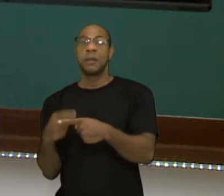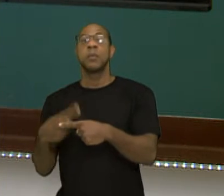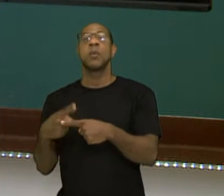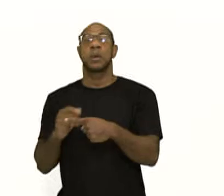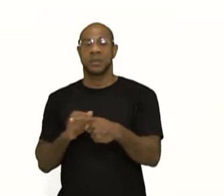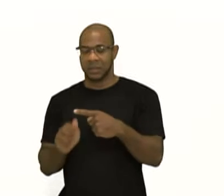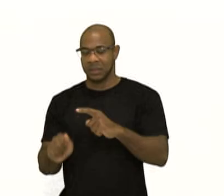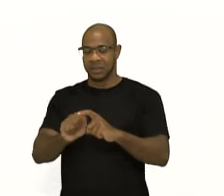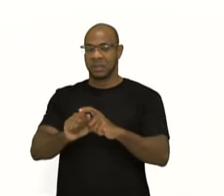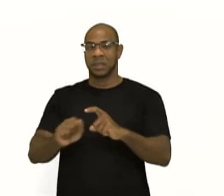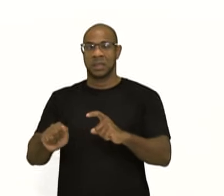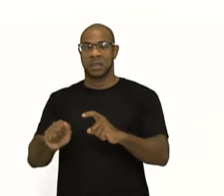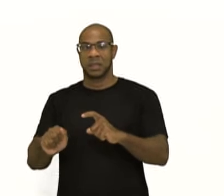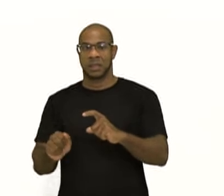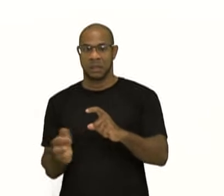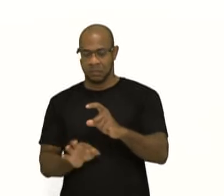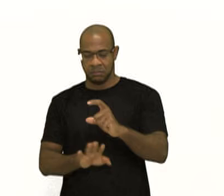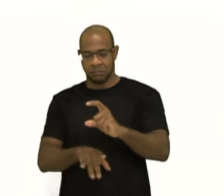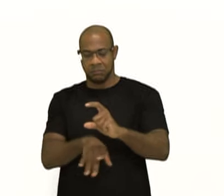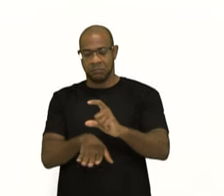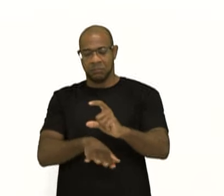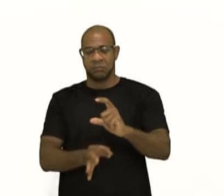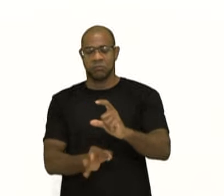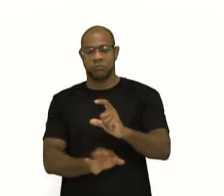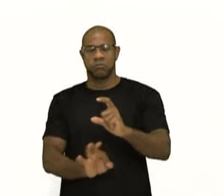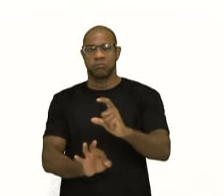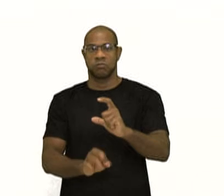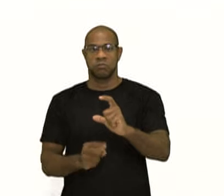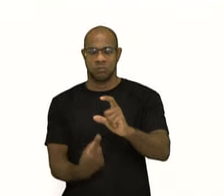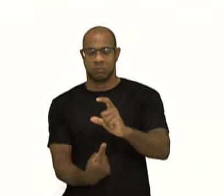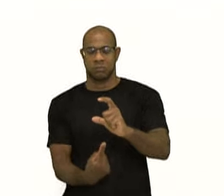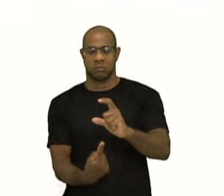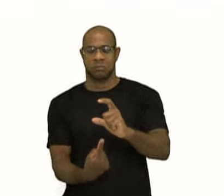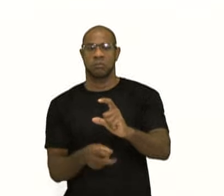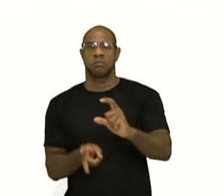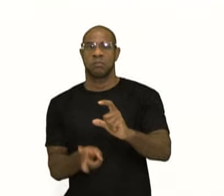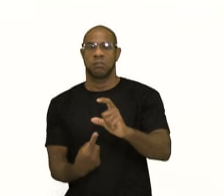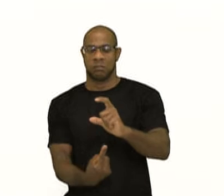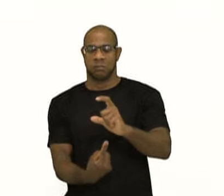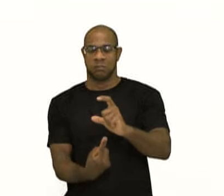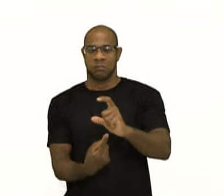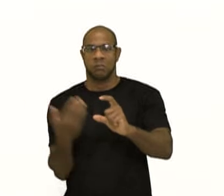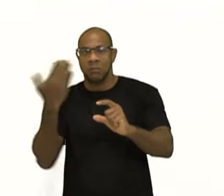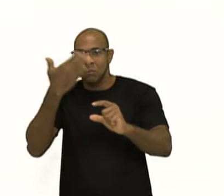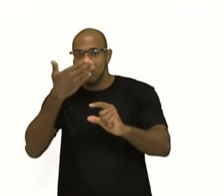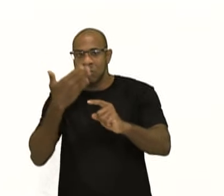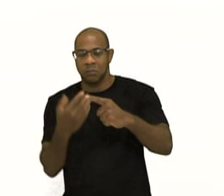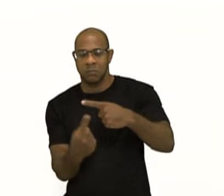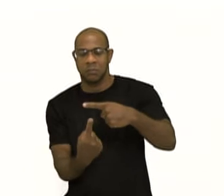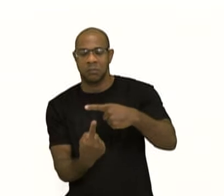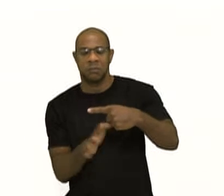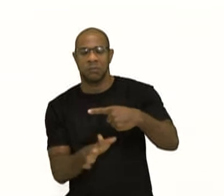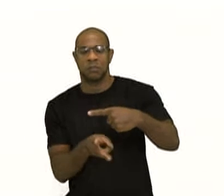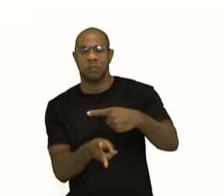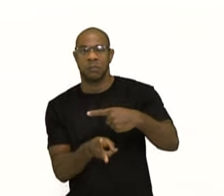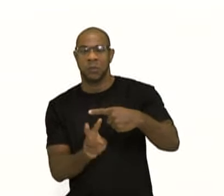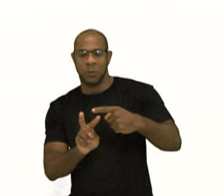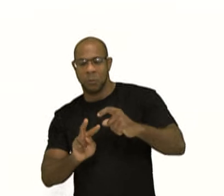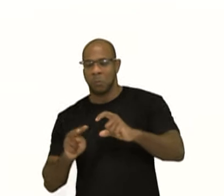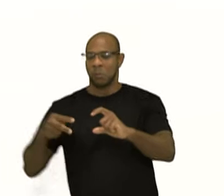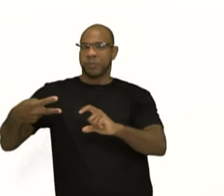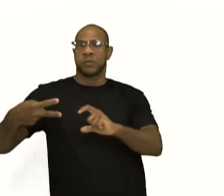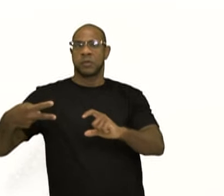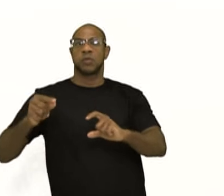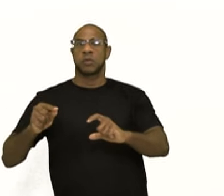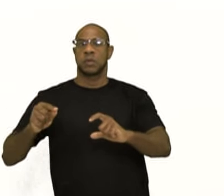tenho A e não tem ninguém aqui embaixo no denominador, é como se fosse inteiro, então é como se fosse 1. Então, invertendo a base, eu tenho